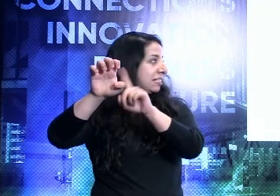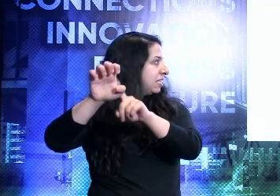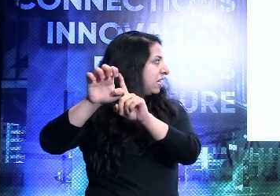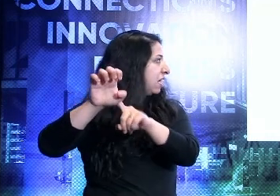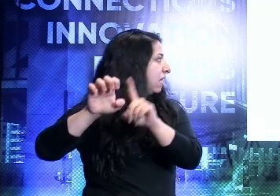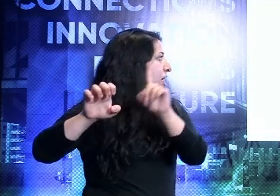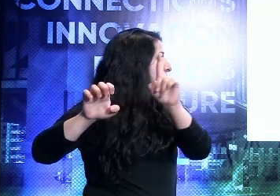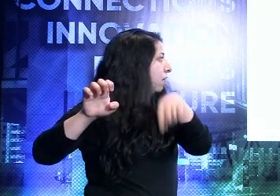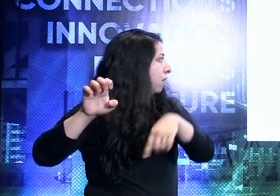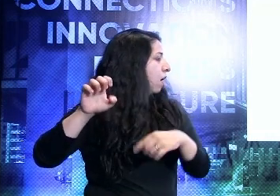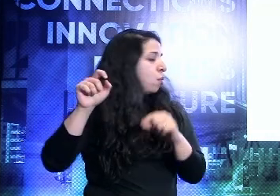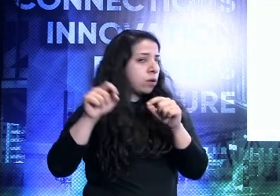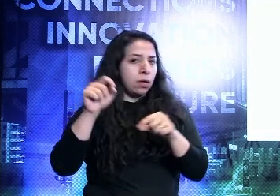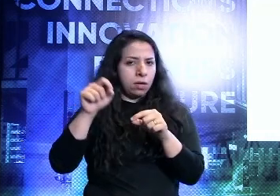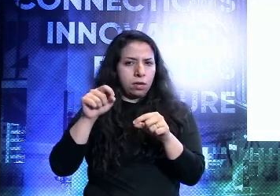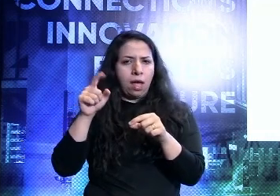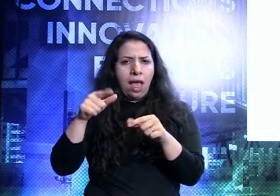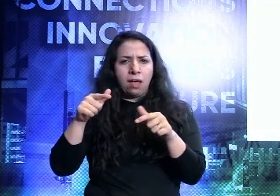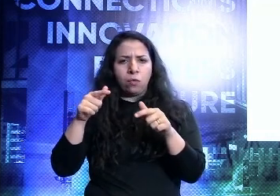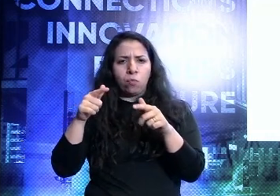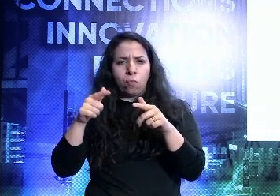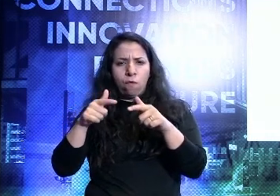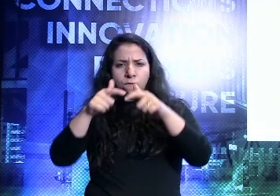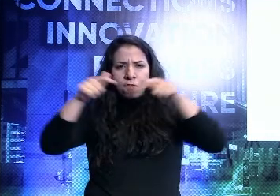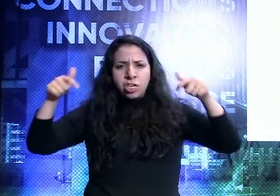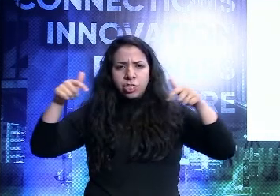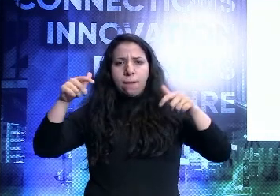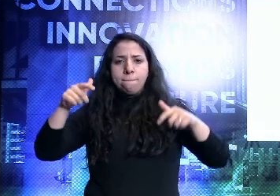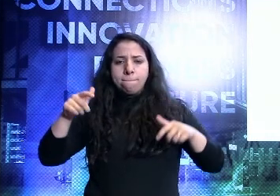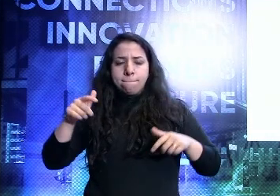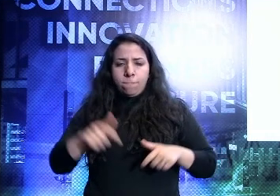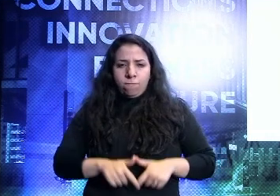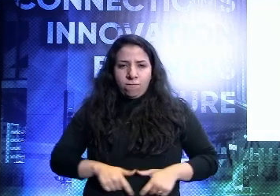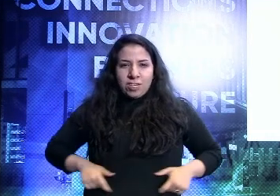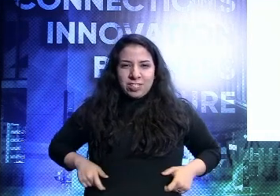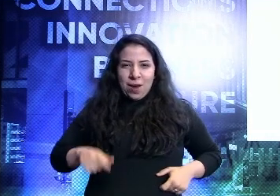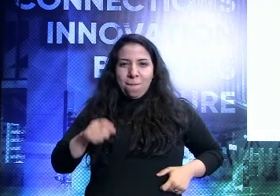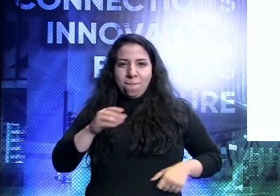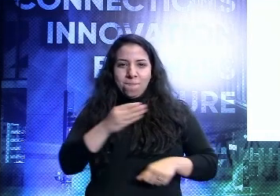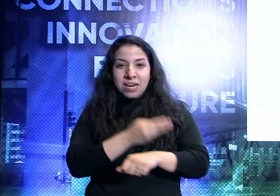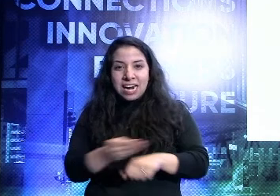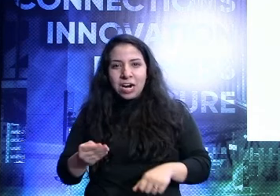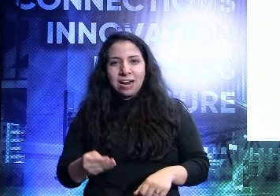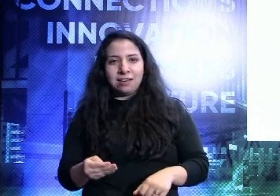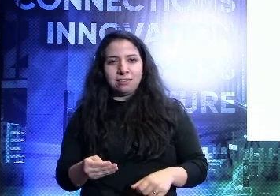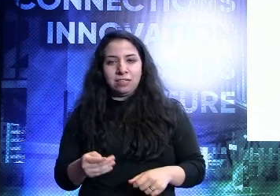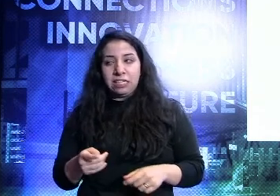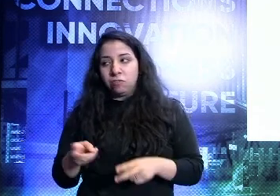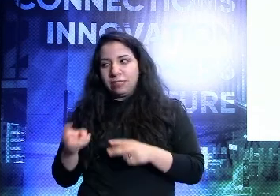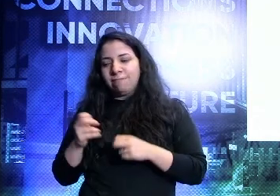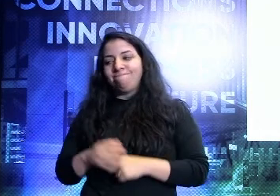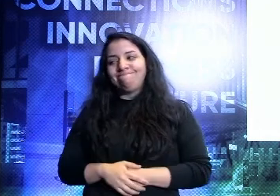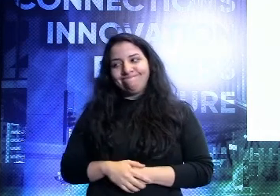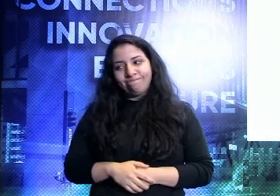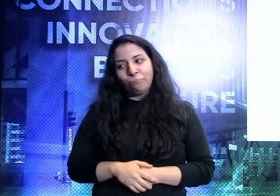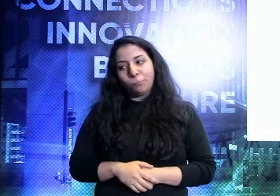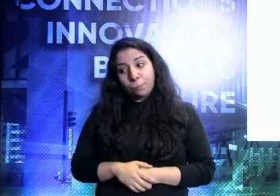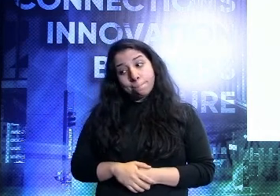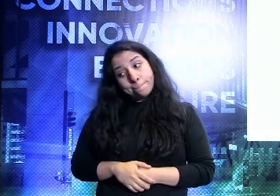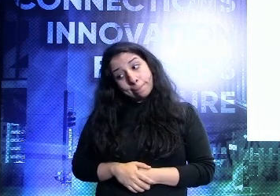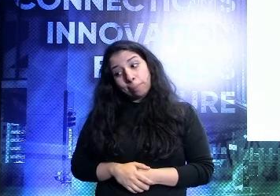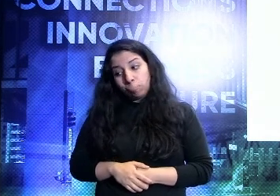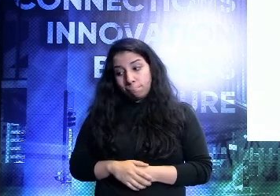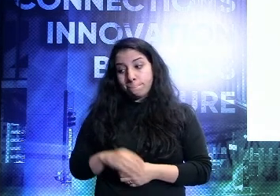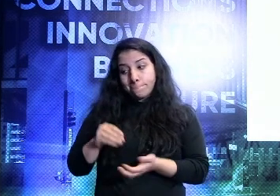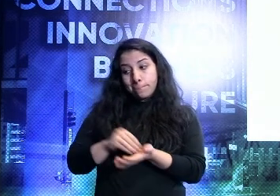branca, a pior faixa que existia. Você bate o olho e sabe que tem um problema relacionado nesse âmbito. E tudo bem, vamos fazer um plano de ação para isso.